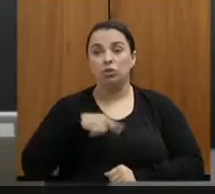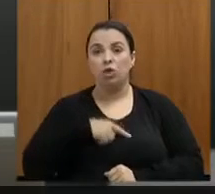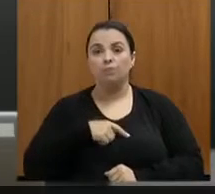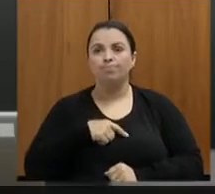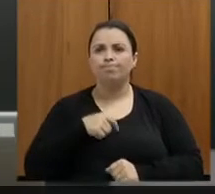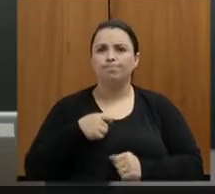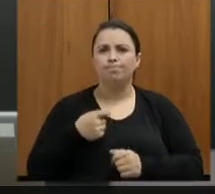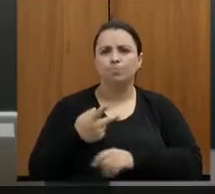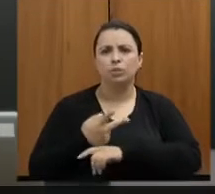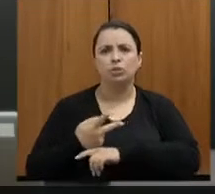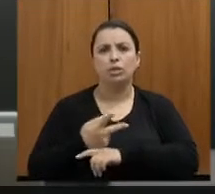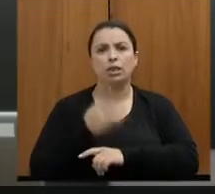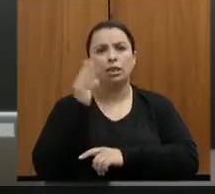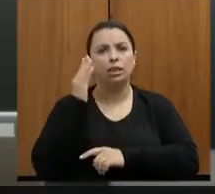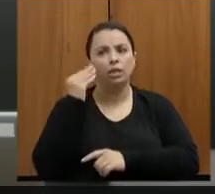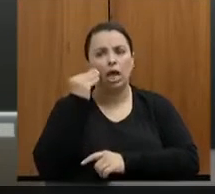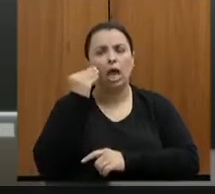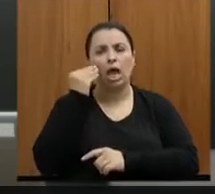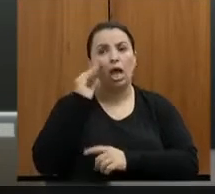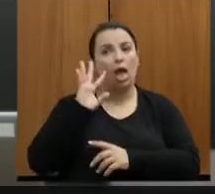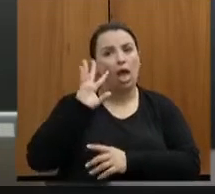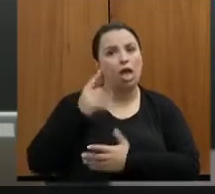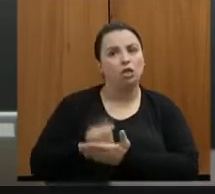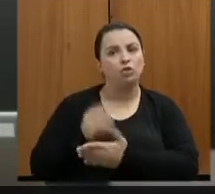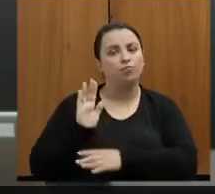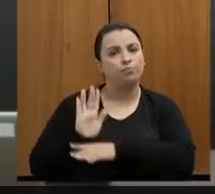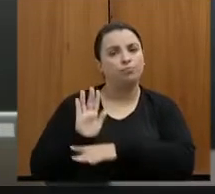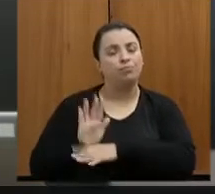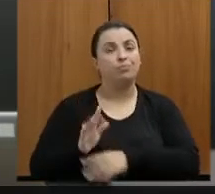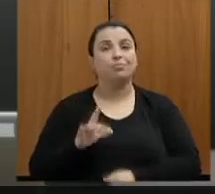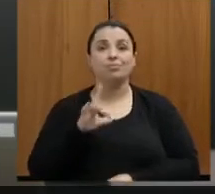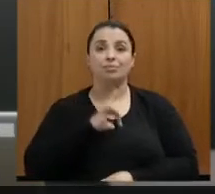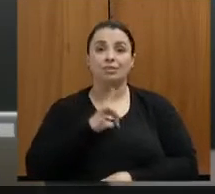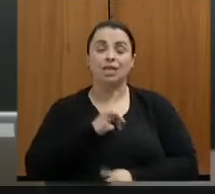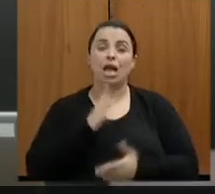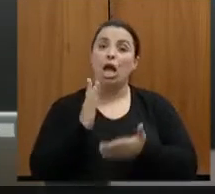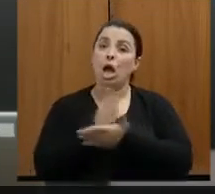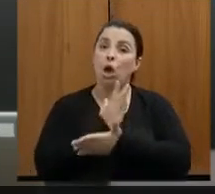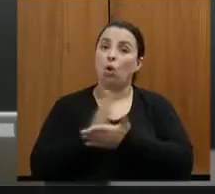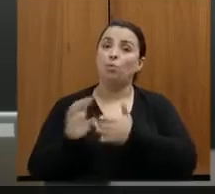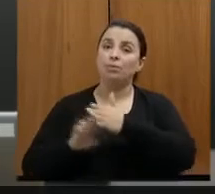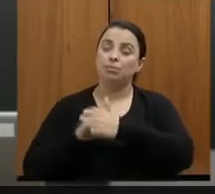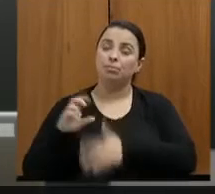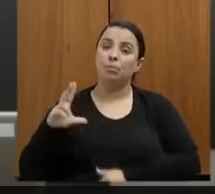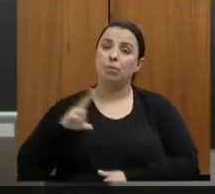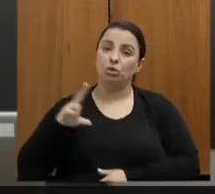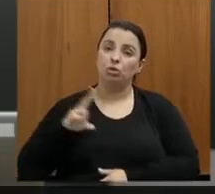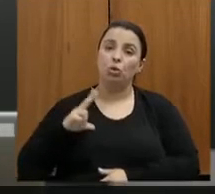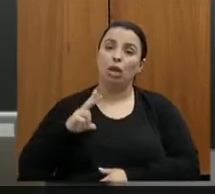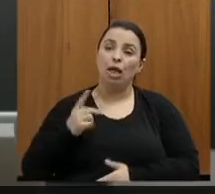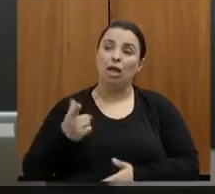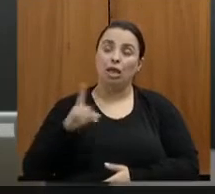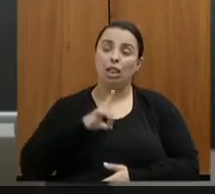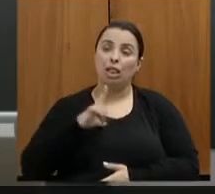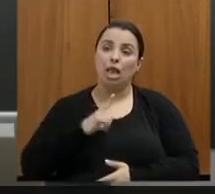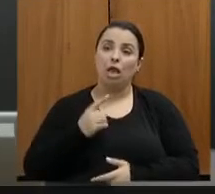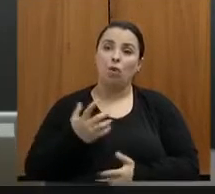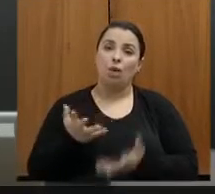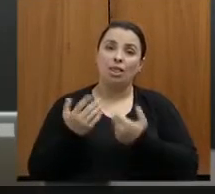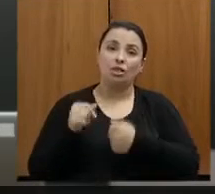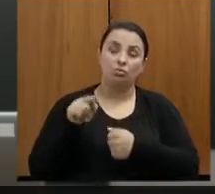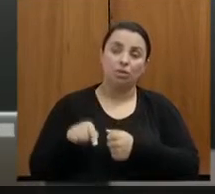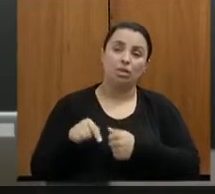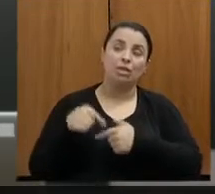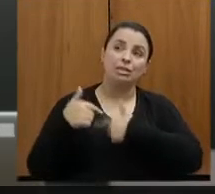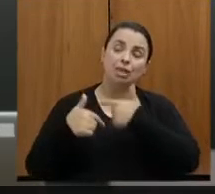empresas prestando esses serviços também, mas fazer o volume